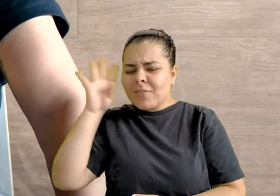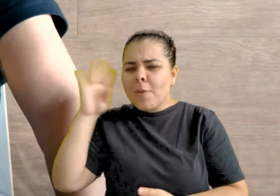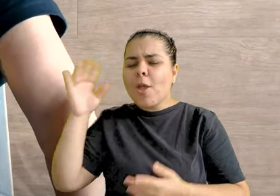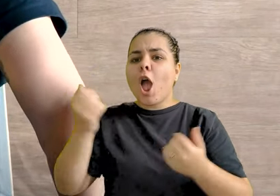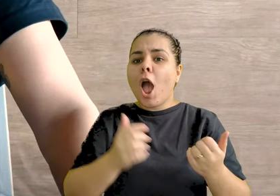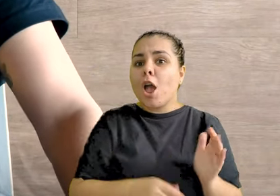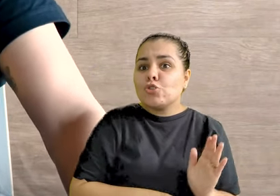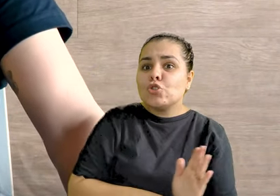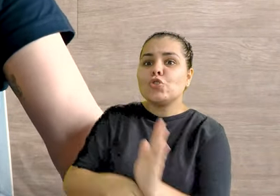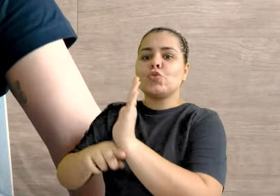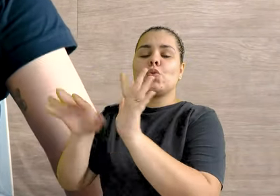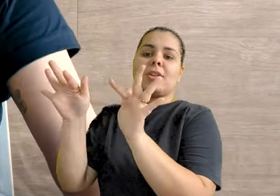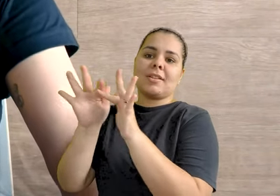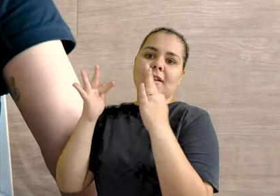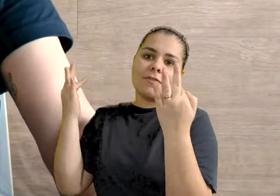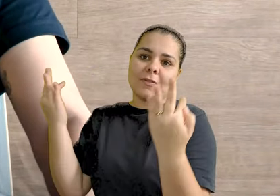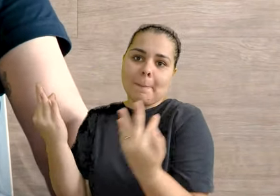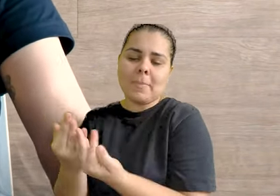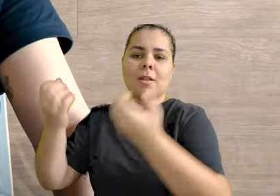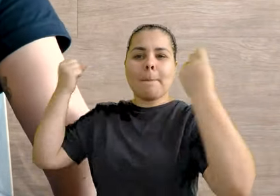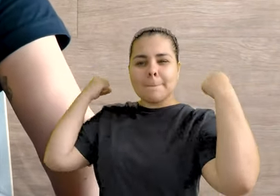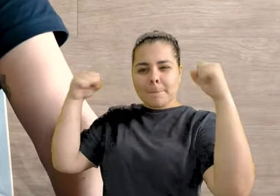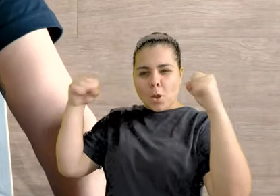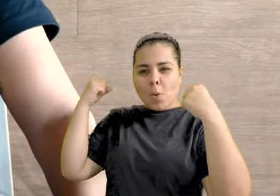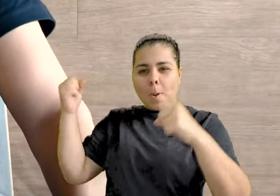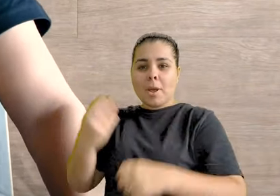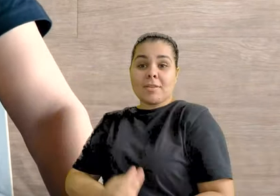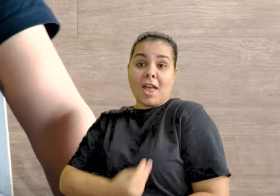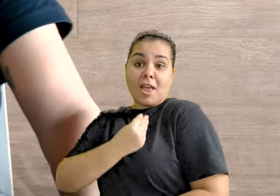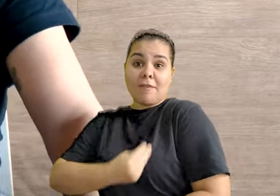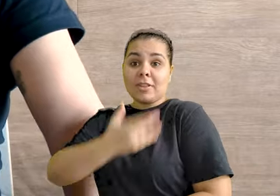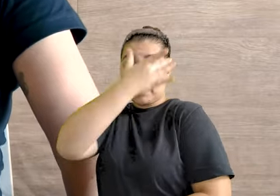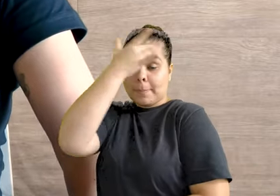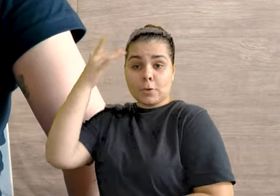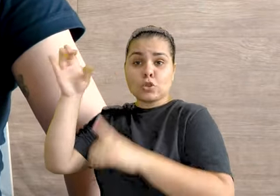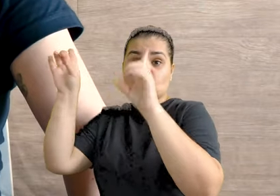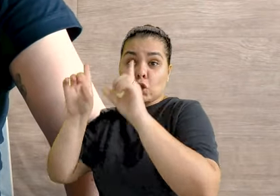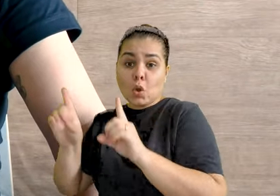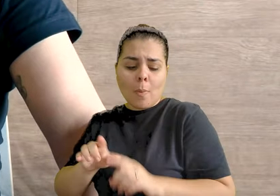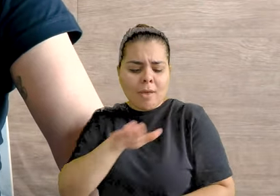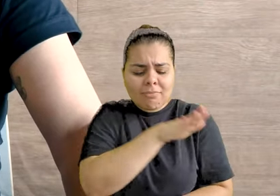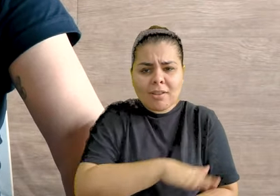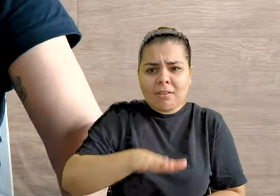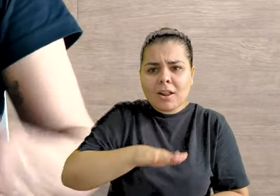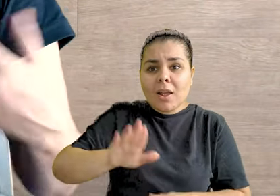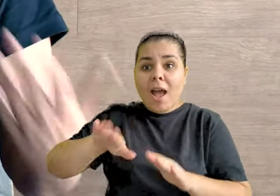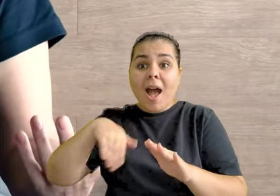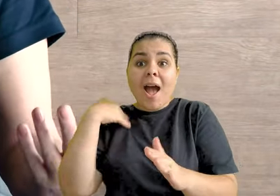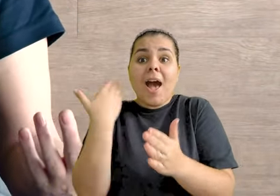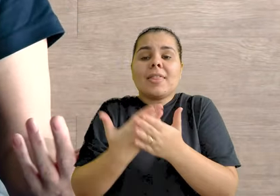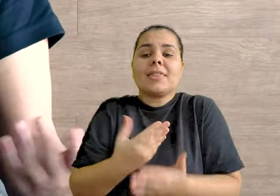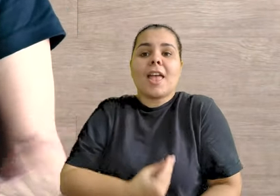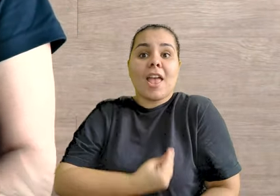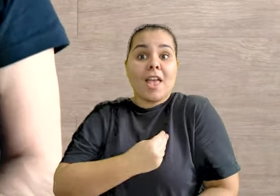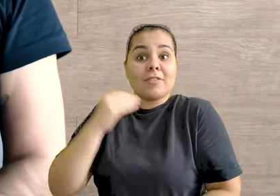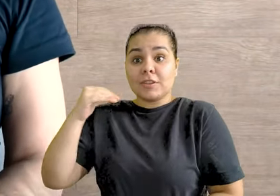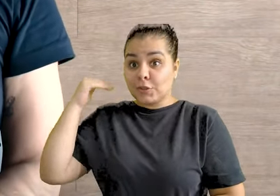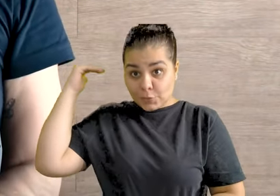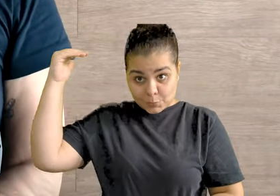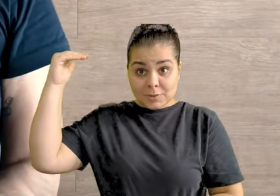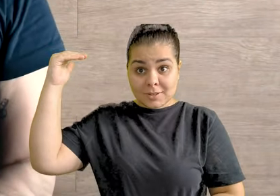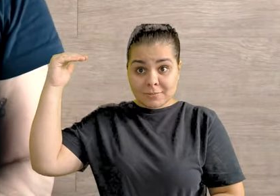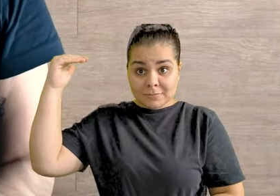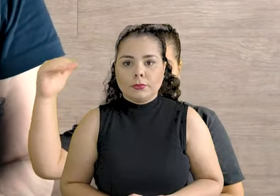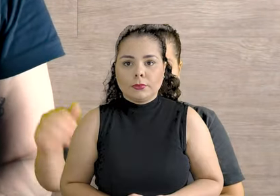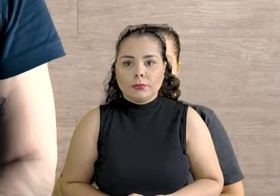Bora refletir sobre a colaboração da família na cultura do movimento nas pessoas com deficiência, desde a infância até